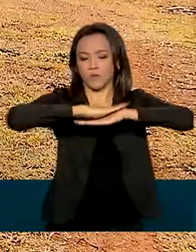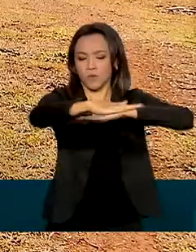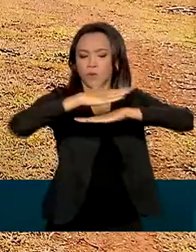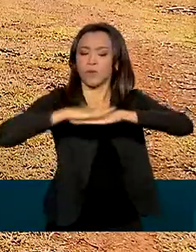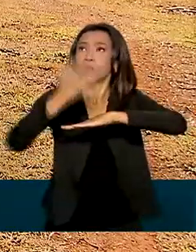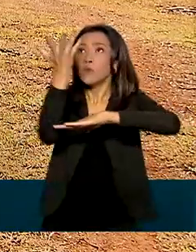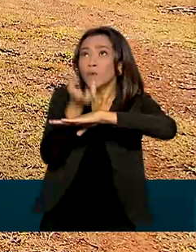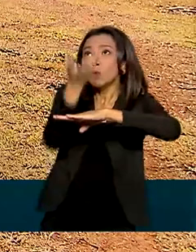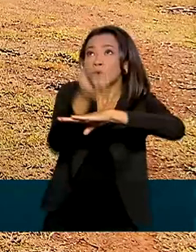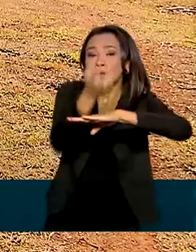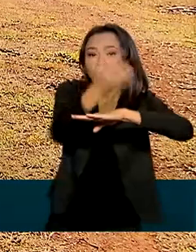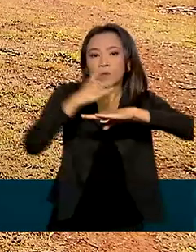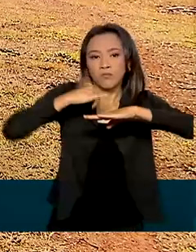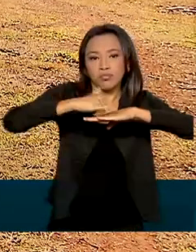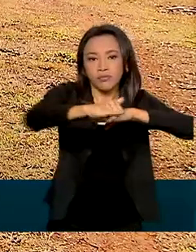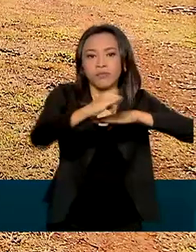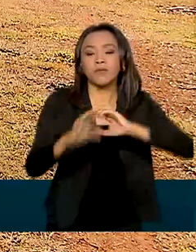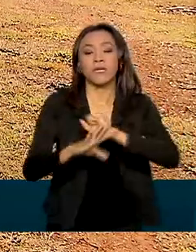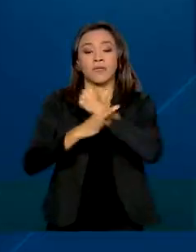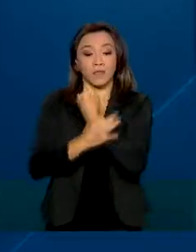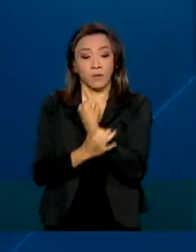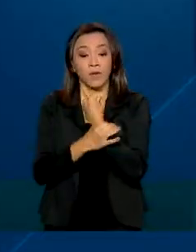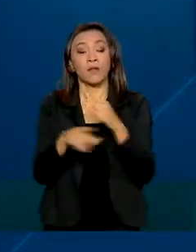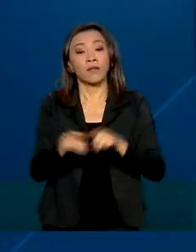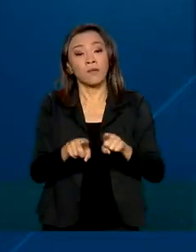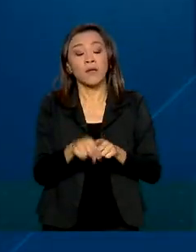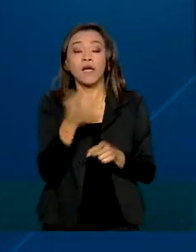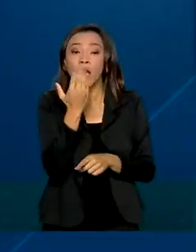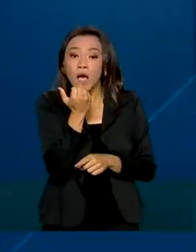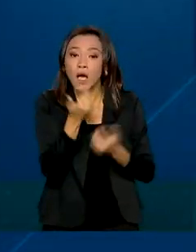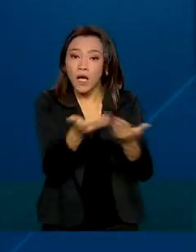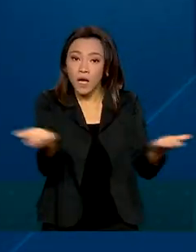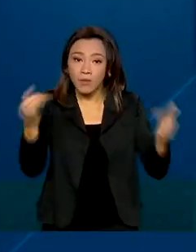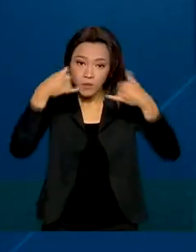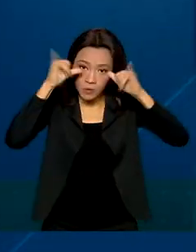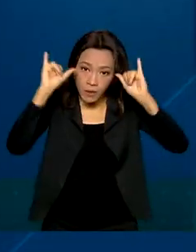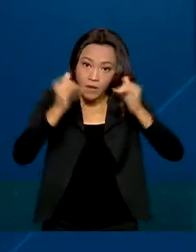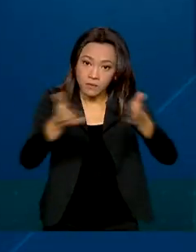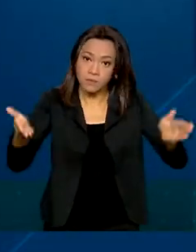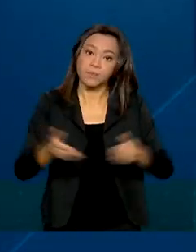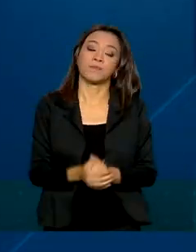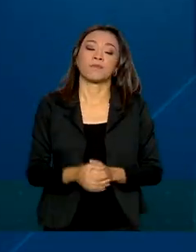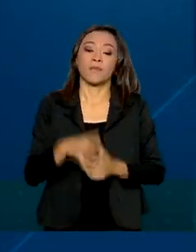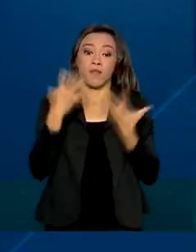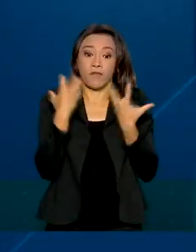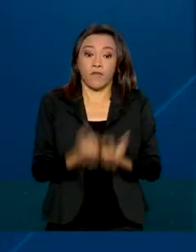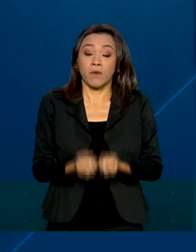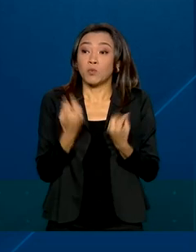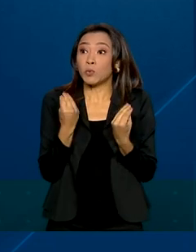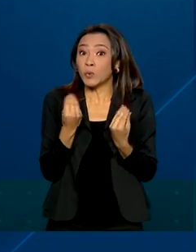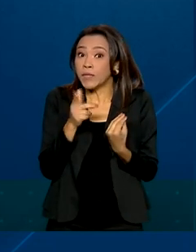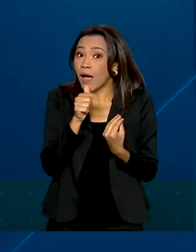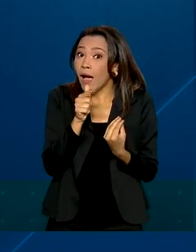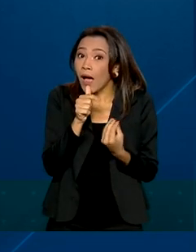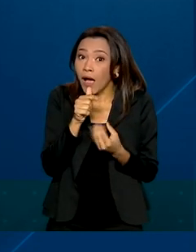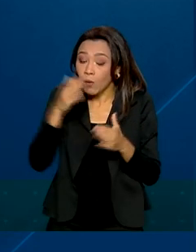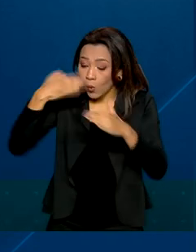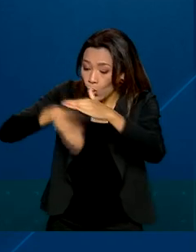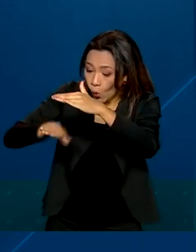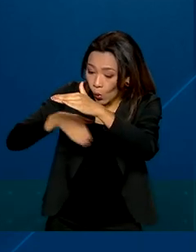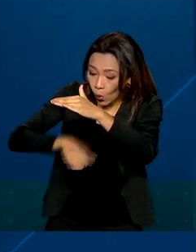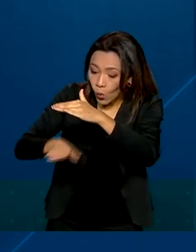água e garantir a alimentação do gado. A gente vai precisar investir muito em água, fazer reserva de água,